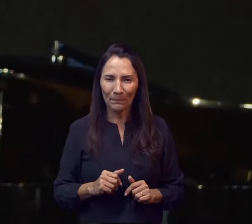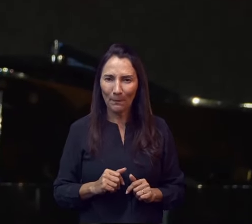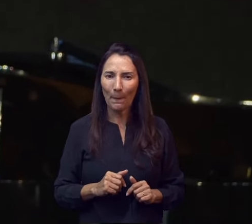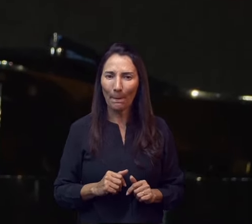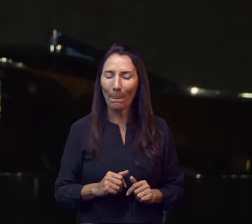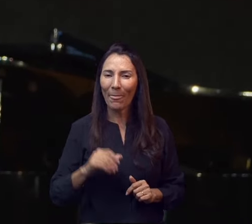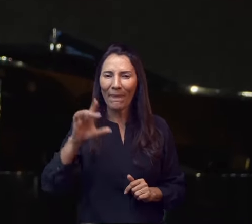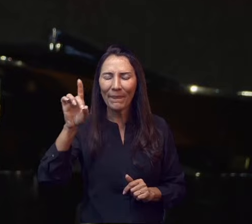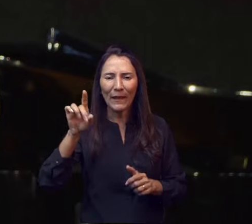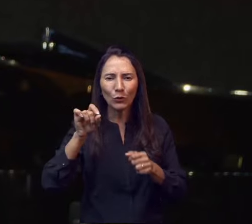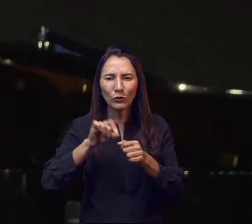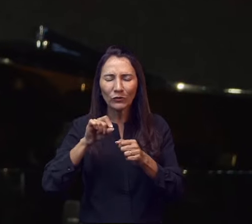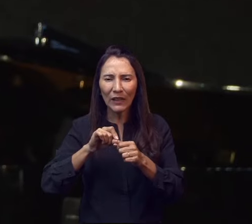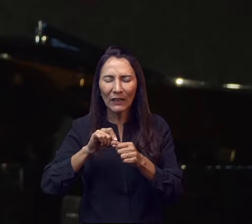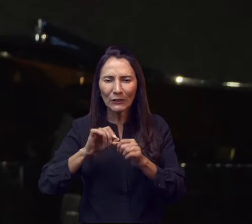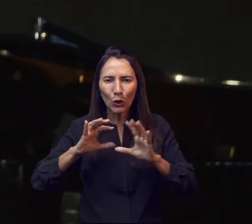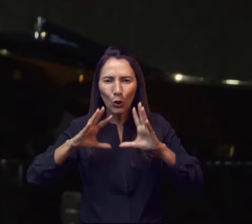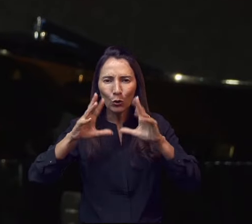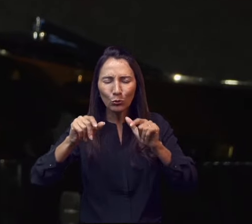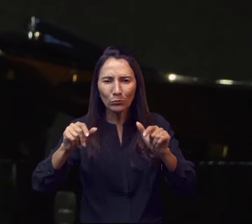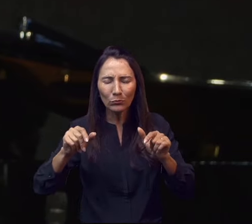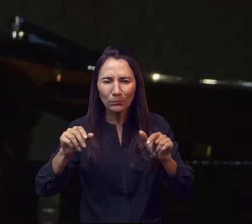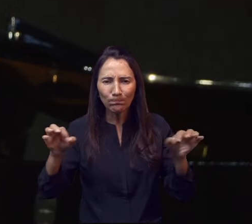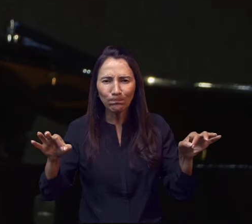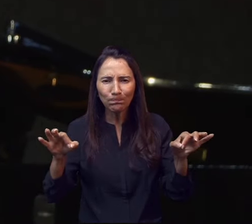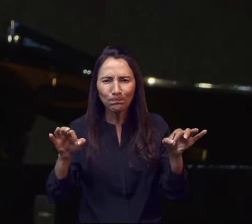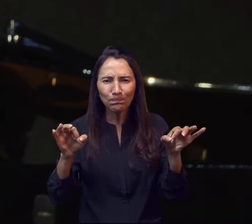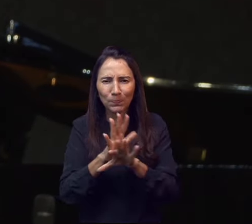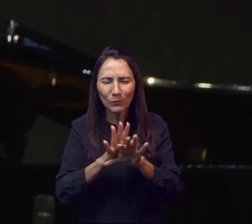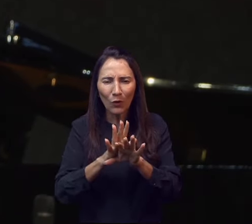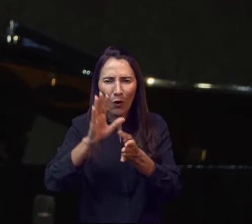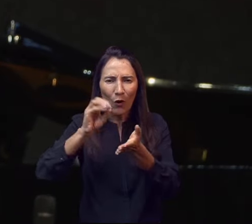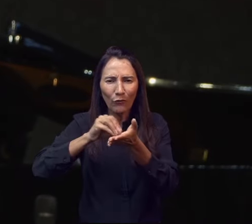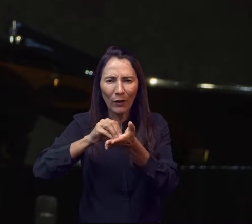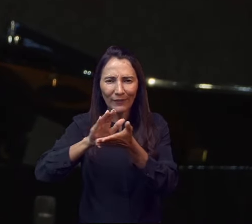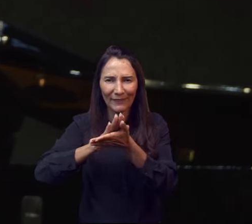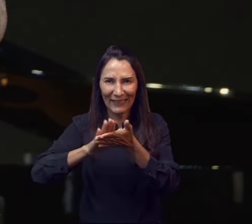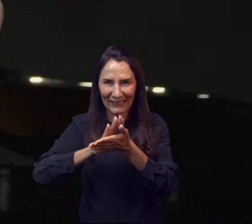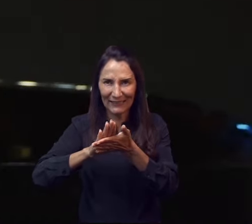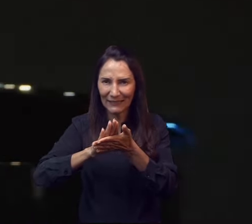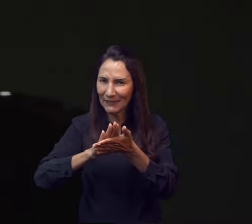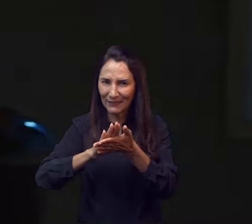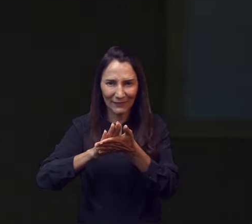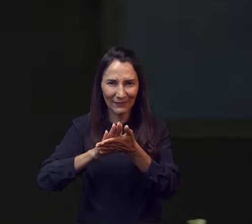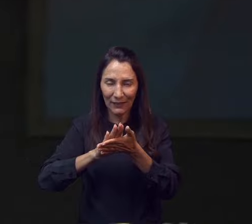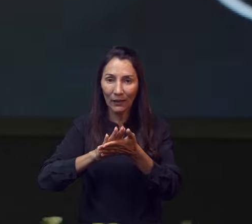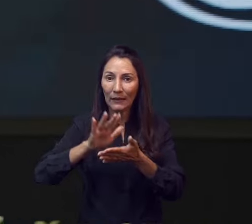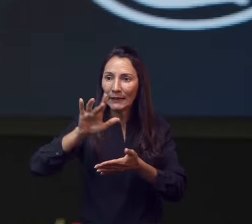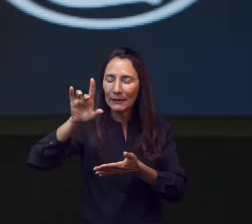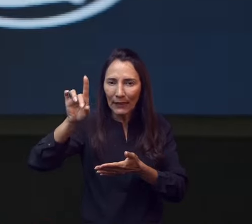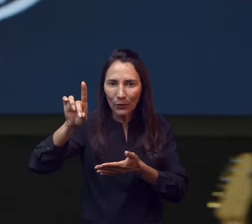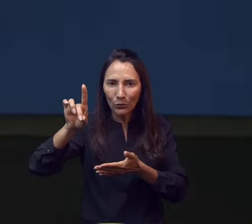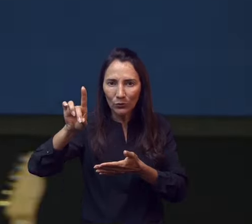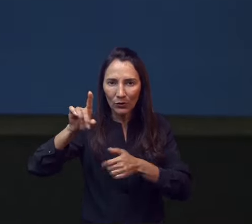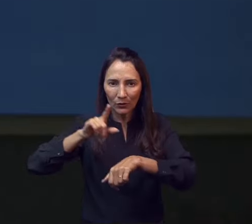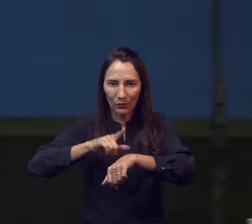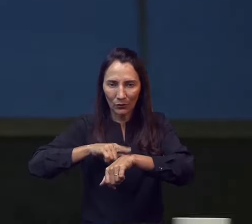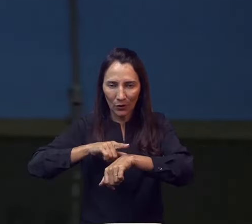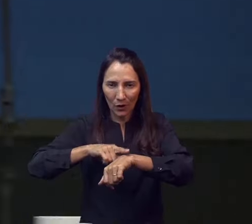Deus não deixa nada pela metade Deus não dá algo para faltar Deus quando faz